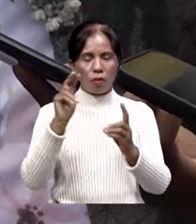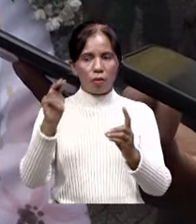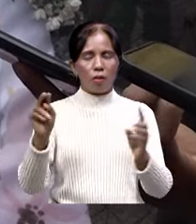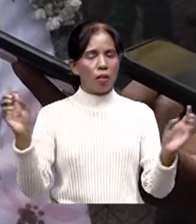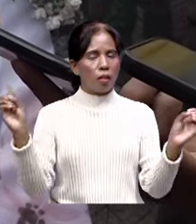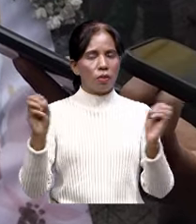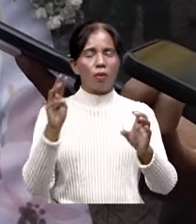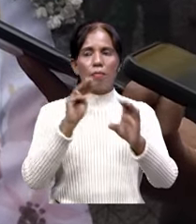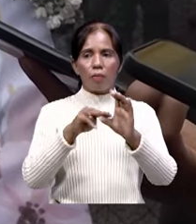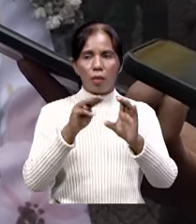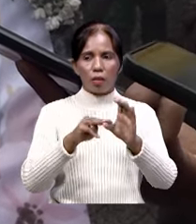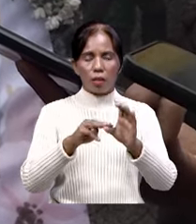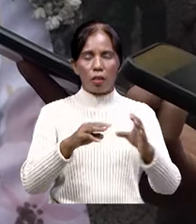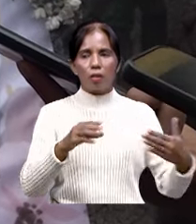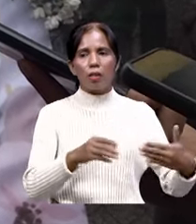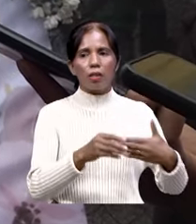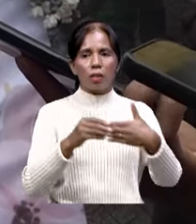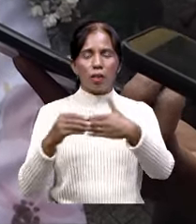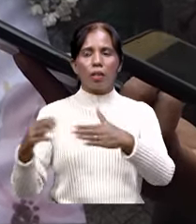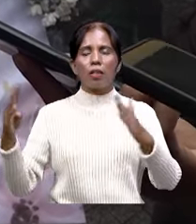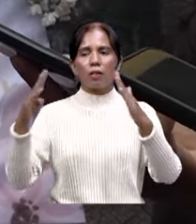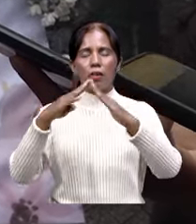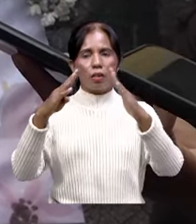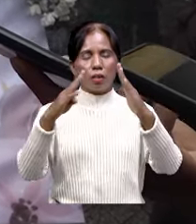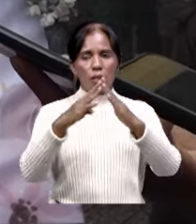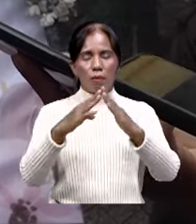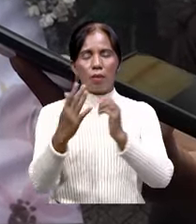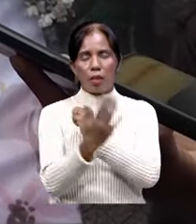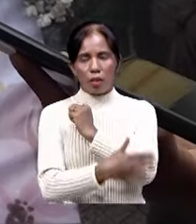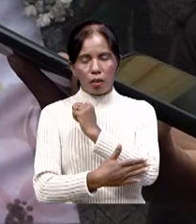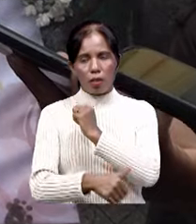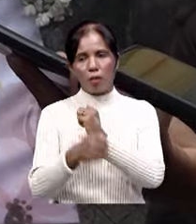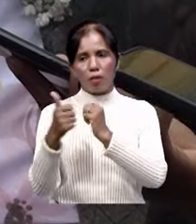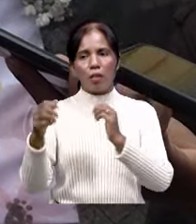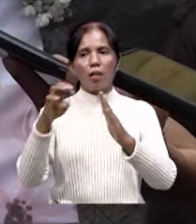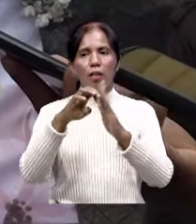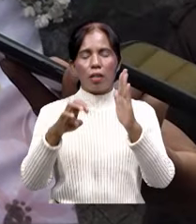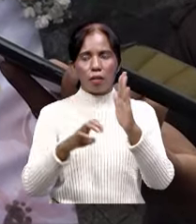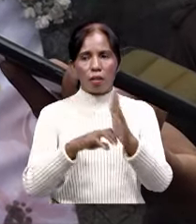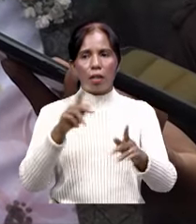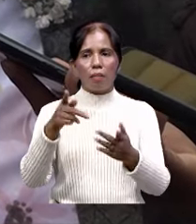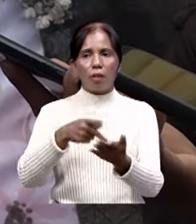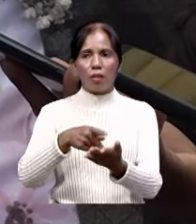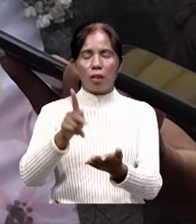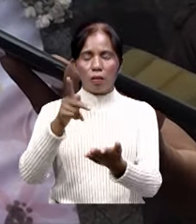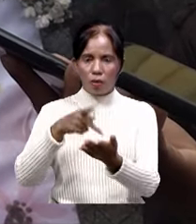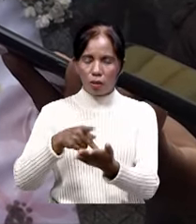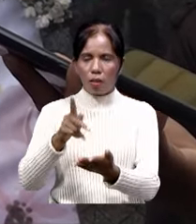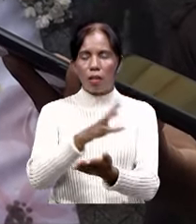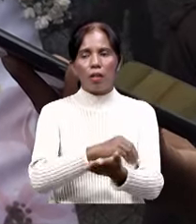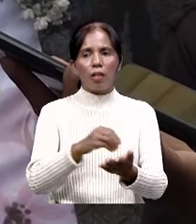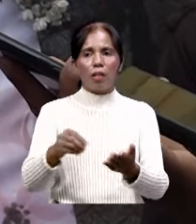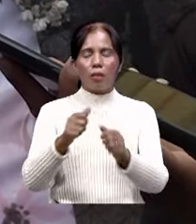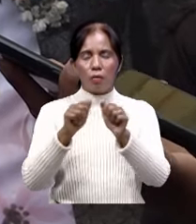de ba mercado atu organiza falsidade lili u rai sir nebe uma sir nebe stadu nen ema aluga aluga tutum fila fali admisão dili